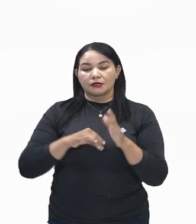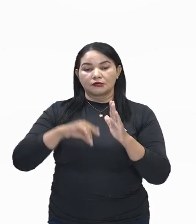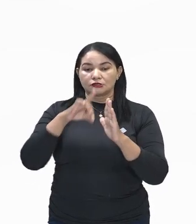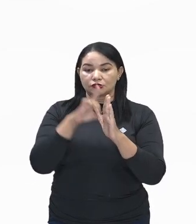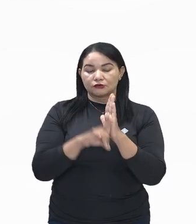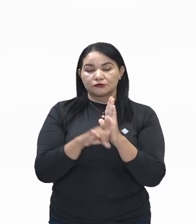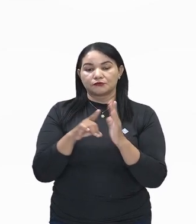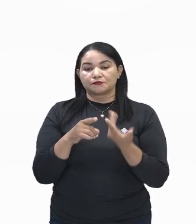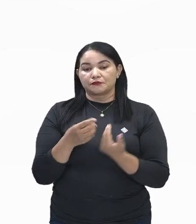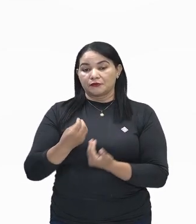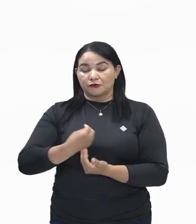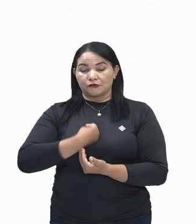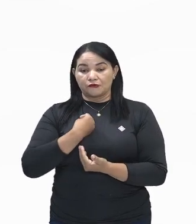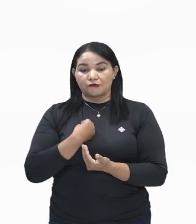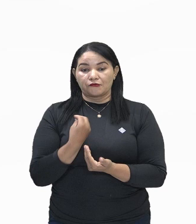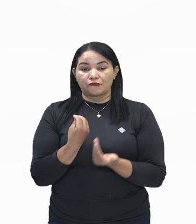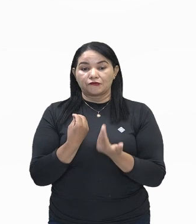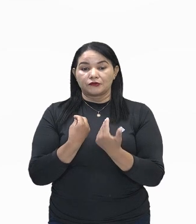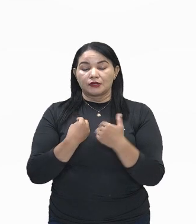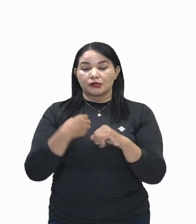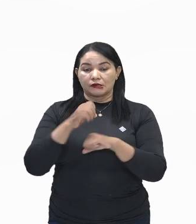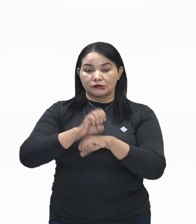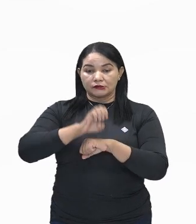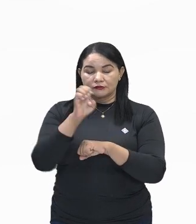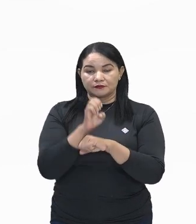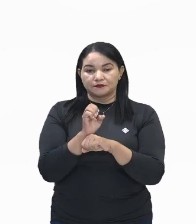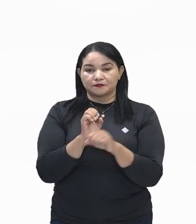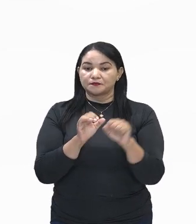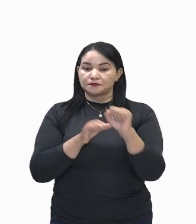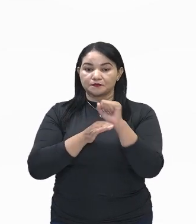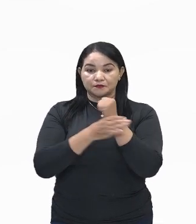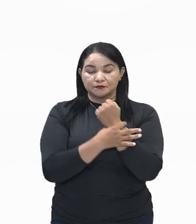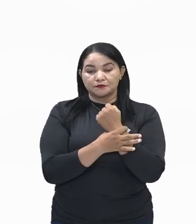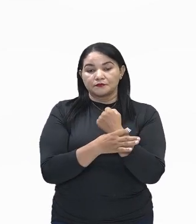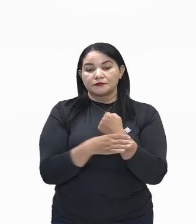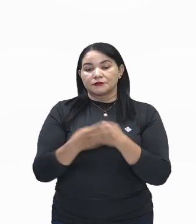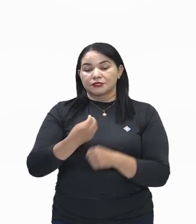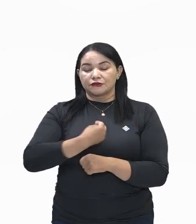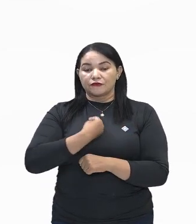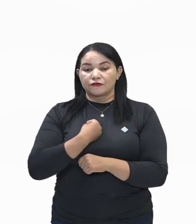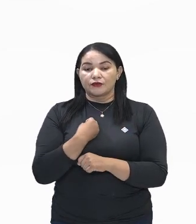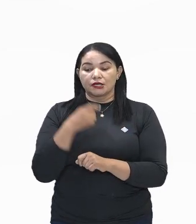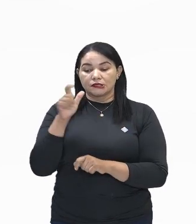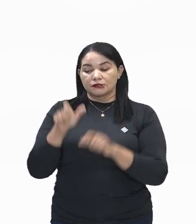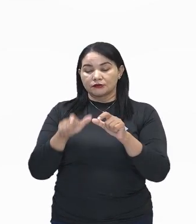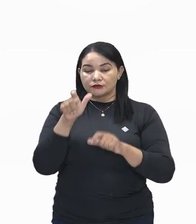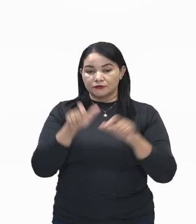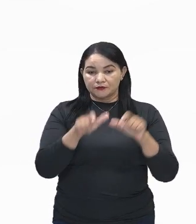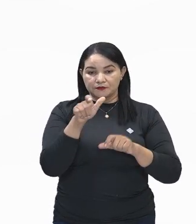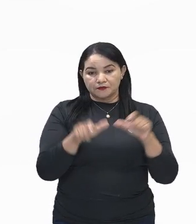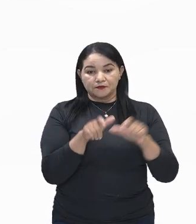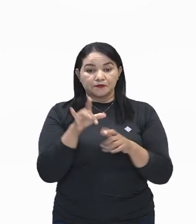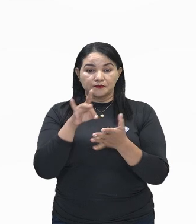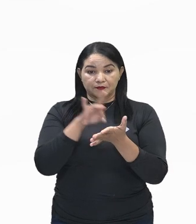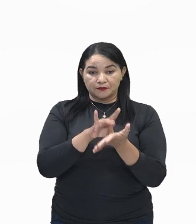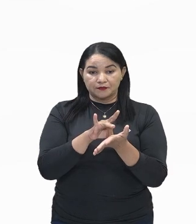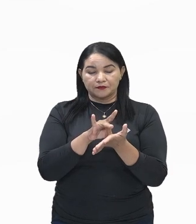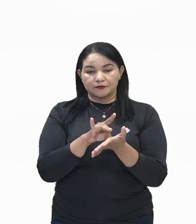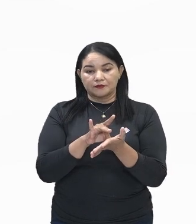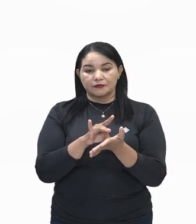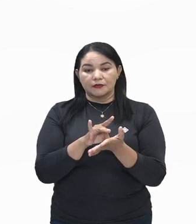a viver no Estado, a garantir a vida dos seus indivíduos com dignidade, e também a